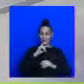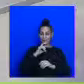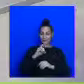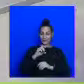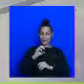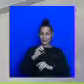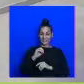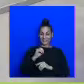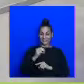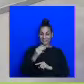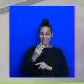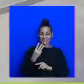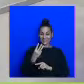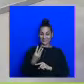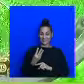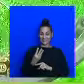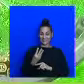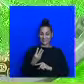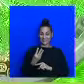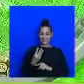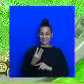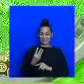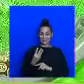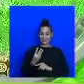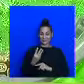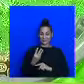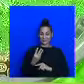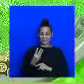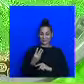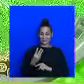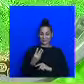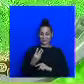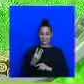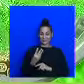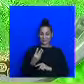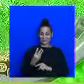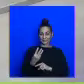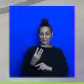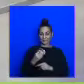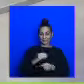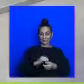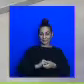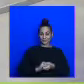Bola verde, número 3.